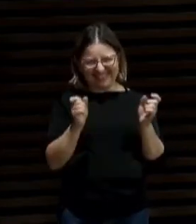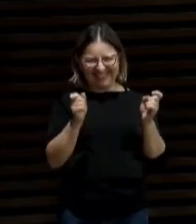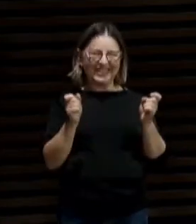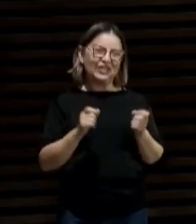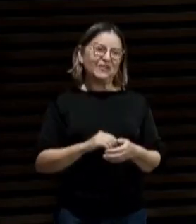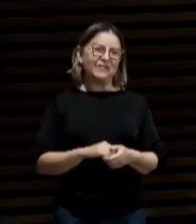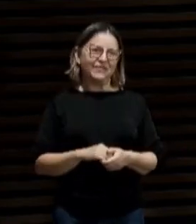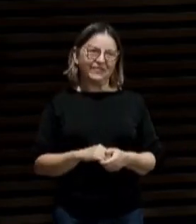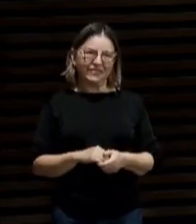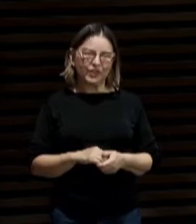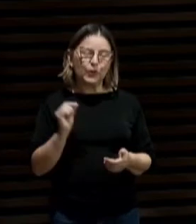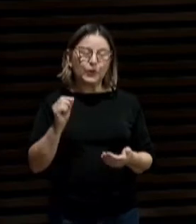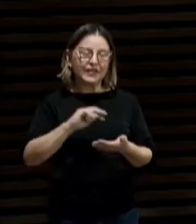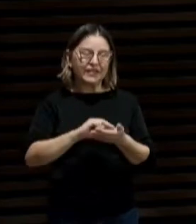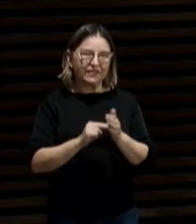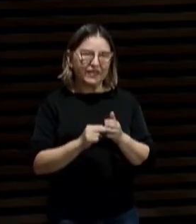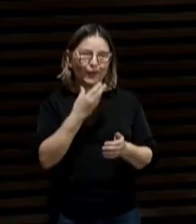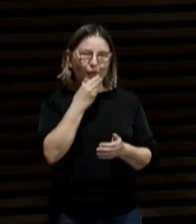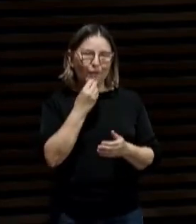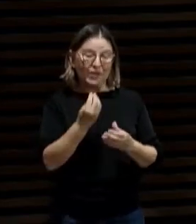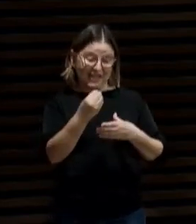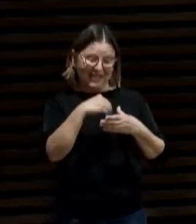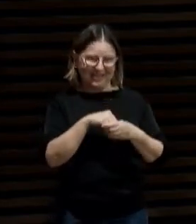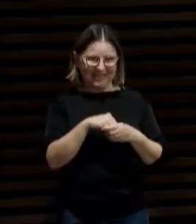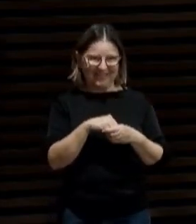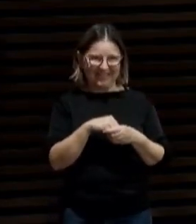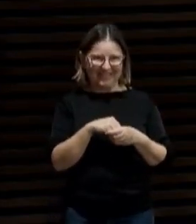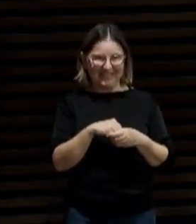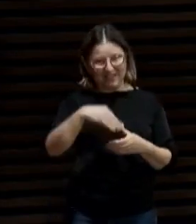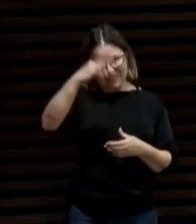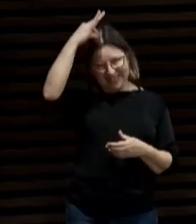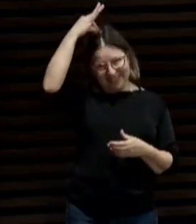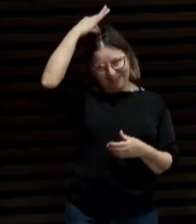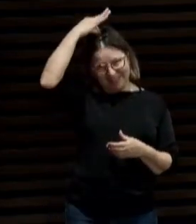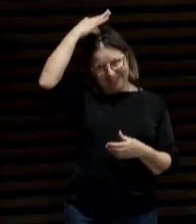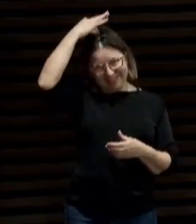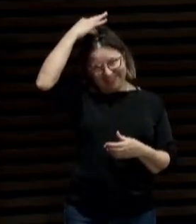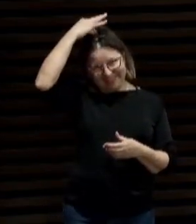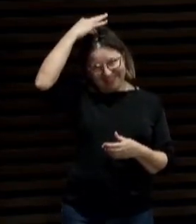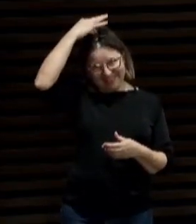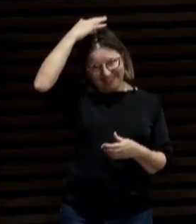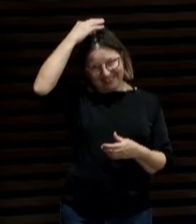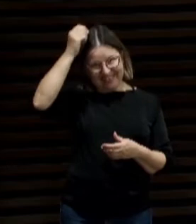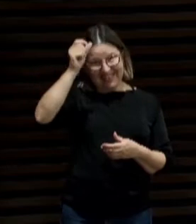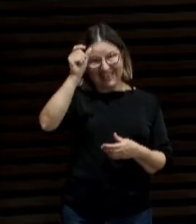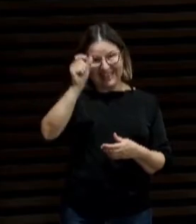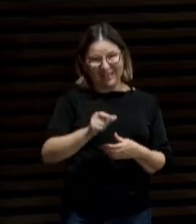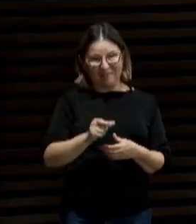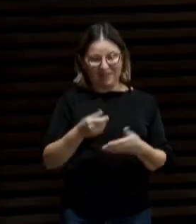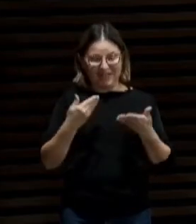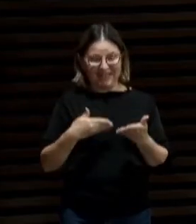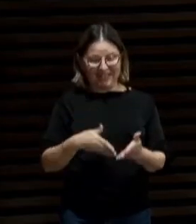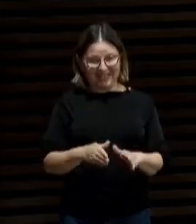O que é o nosso homem interior, meus amados? É o espírito da nova criatura. Aqui, o